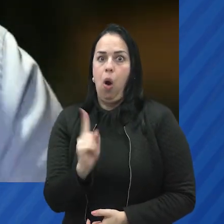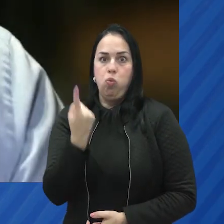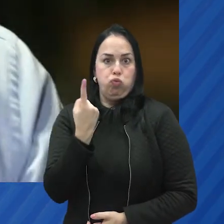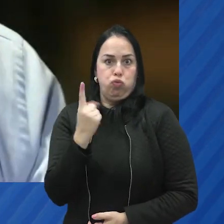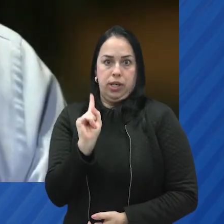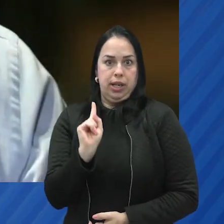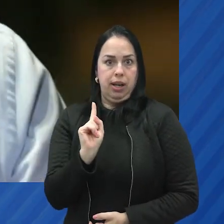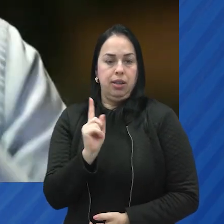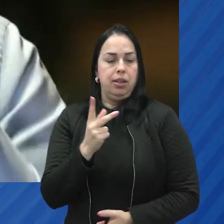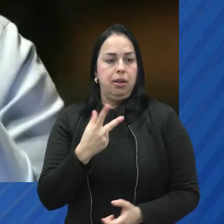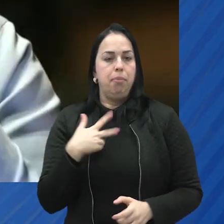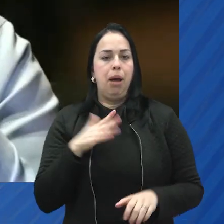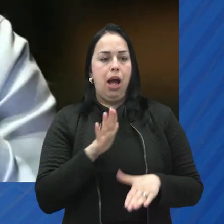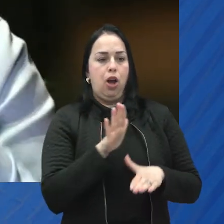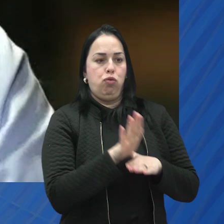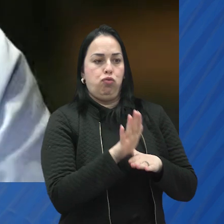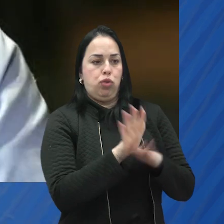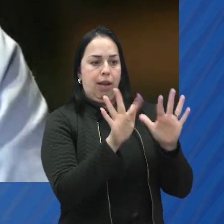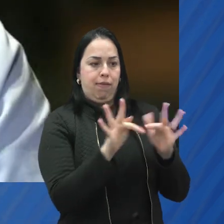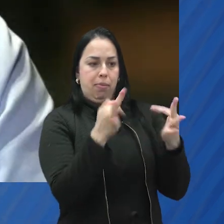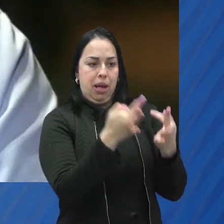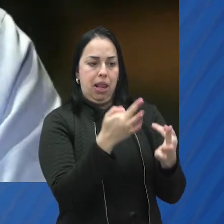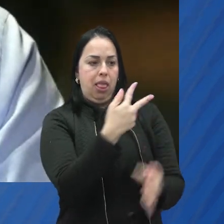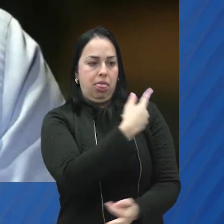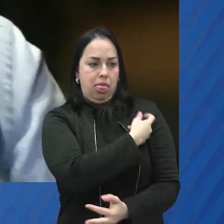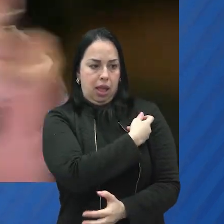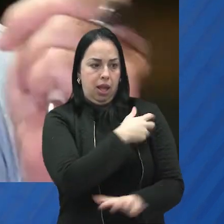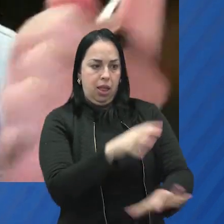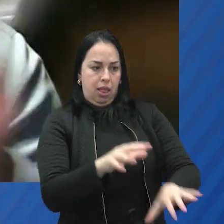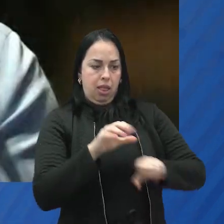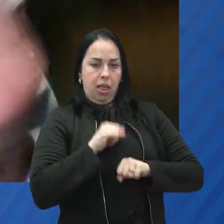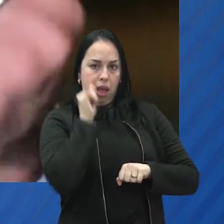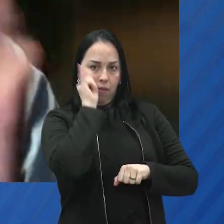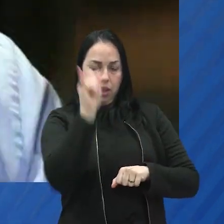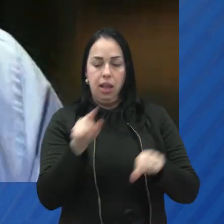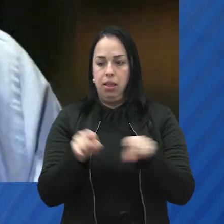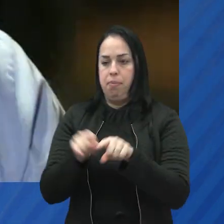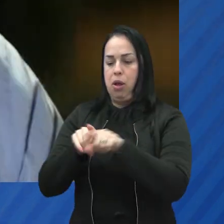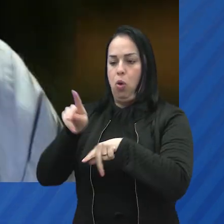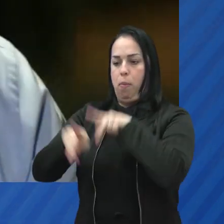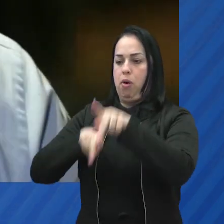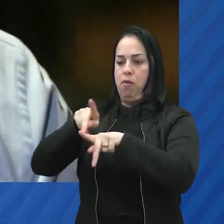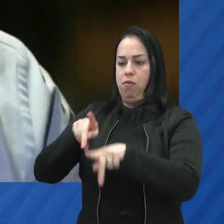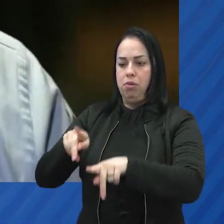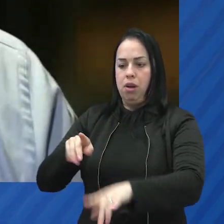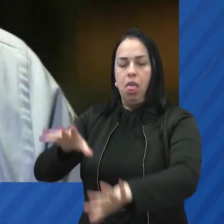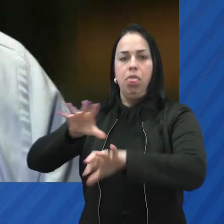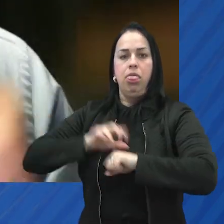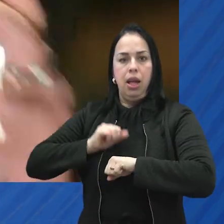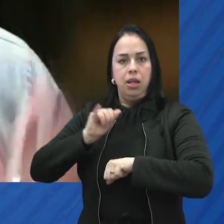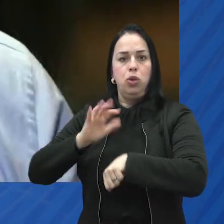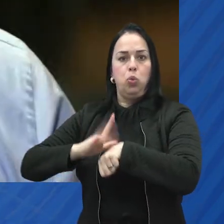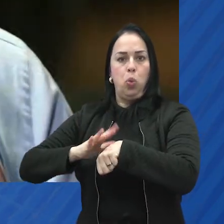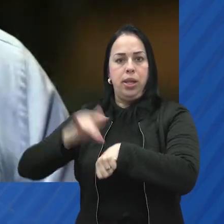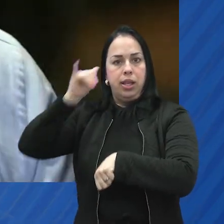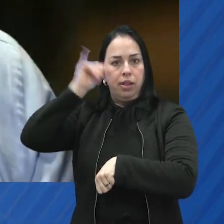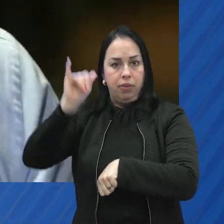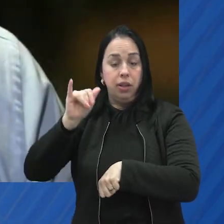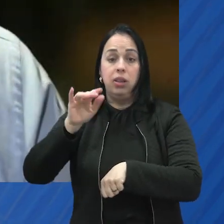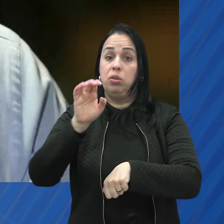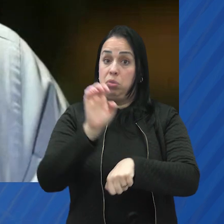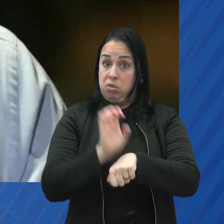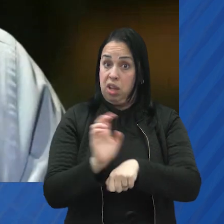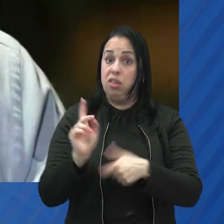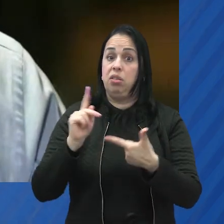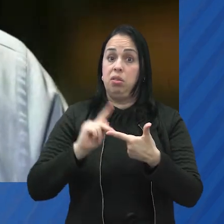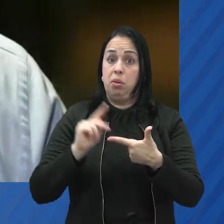única forma, tanto para a saúde de cada família, quanto a saúde coletiva, populacional, de uma região, de uma cidade,